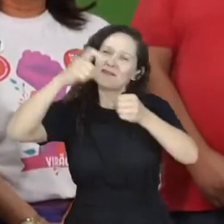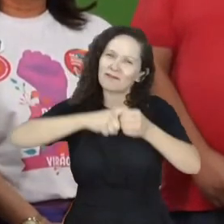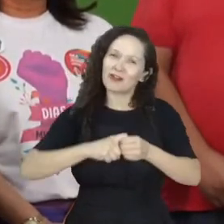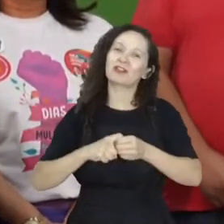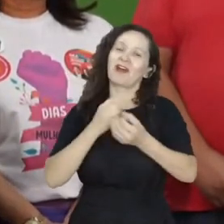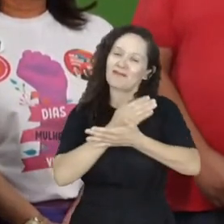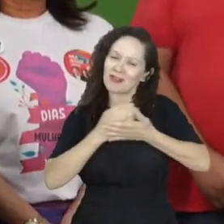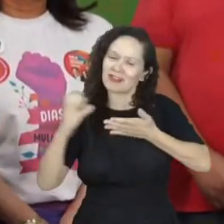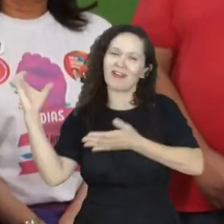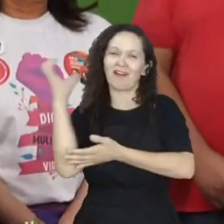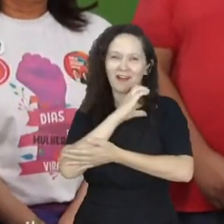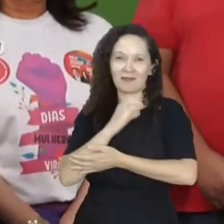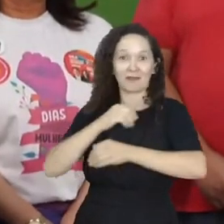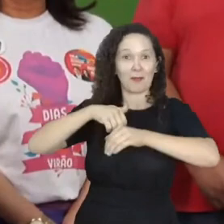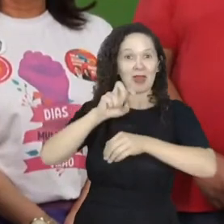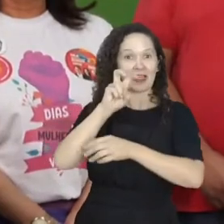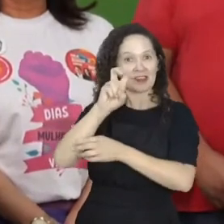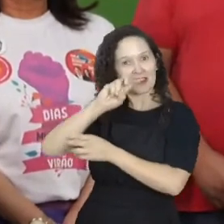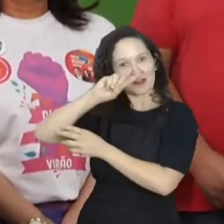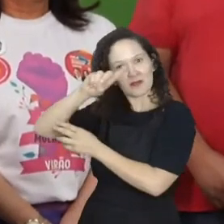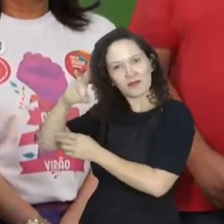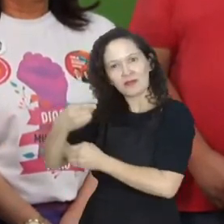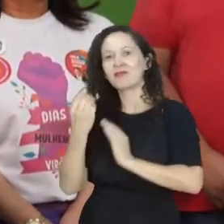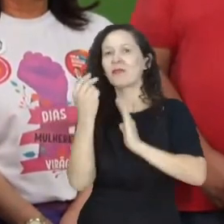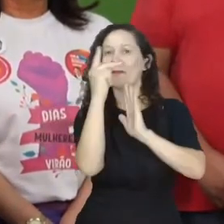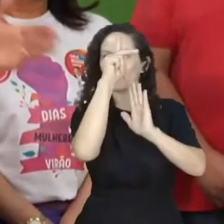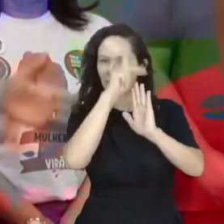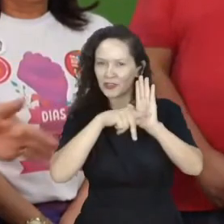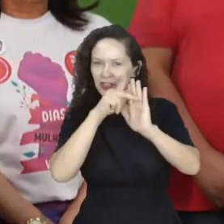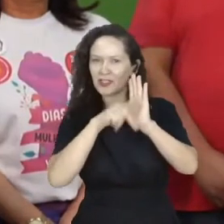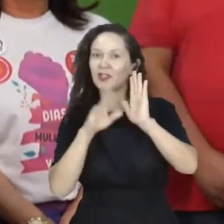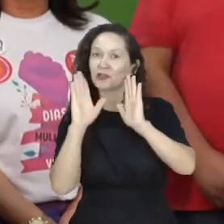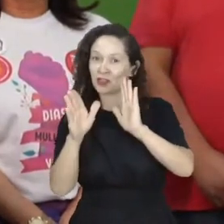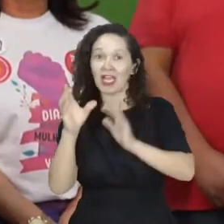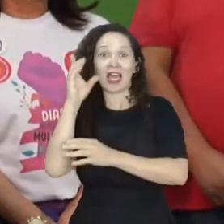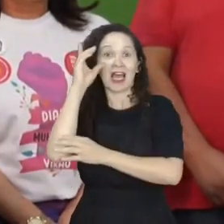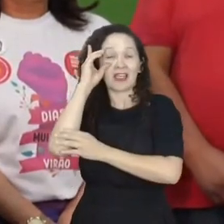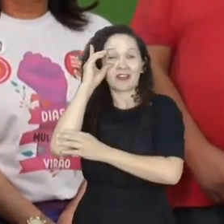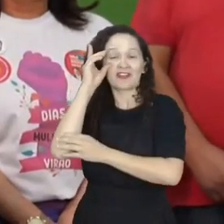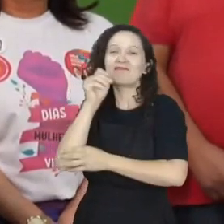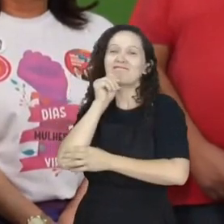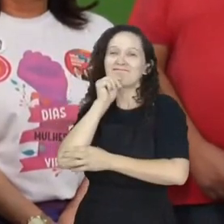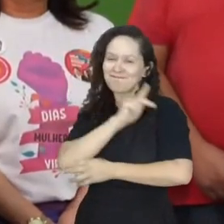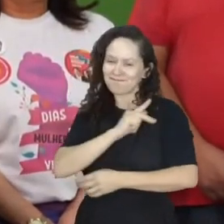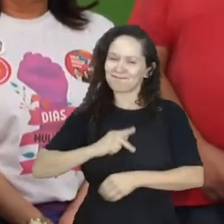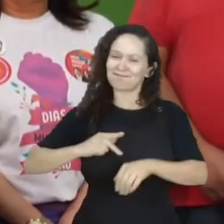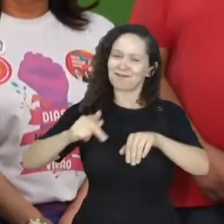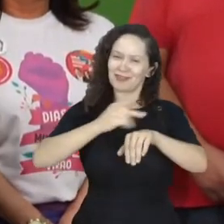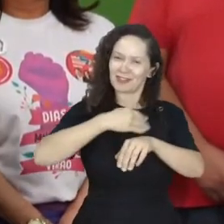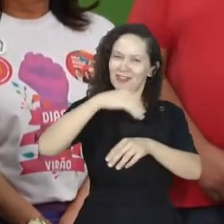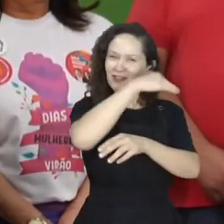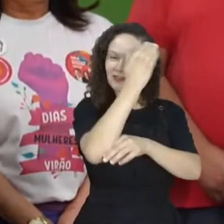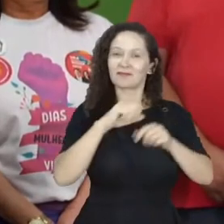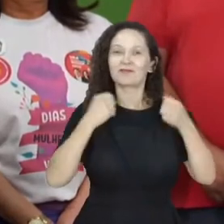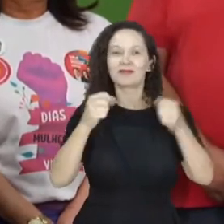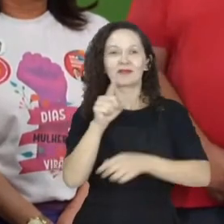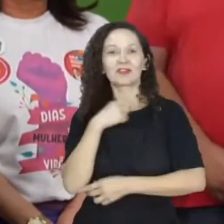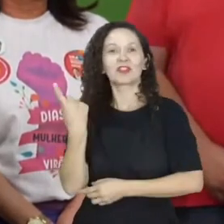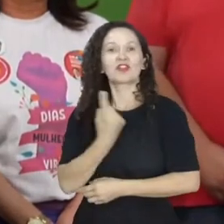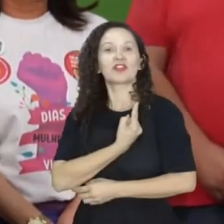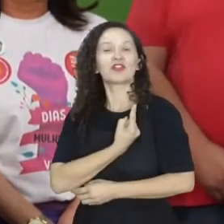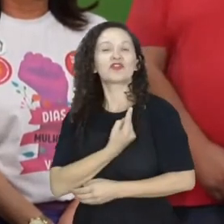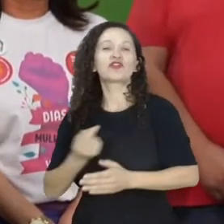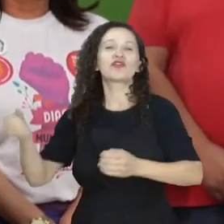rapidamente. Tem mais 5 mil projetos que estavam em andamento quando a Dilma ainda era presidente. Então é preciso que a gente